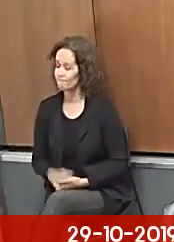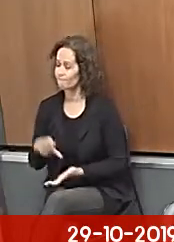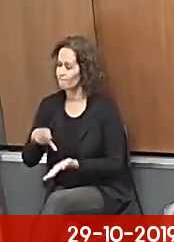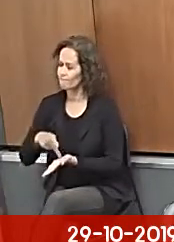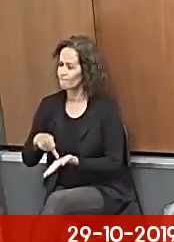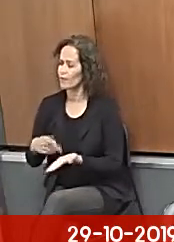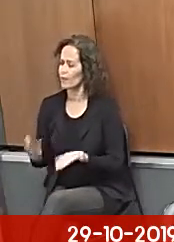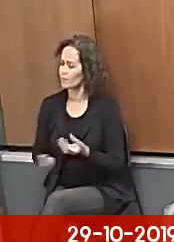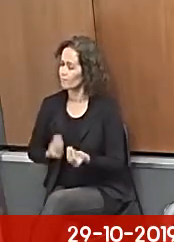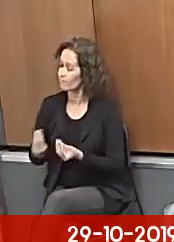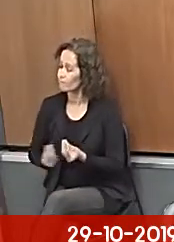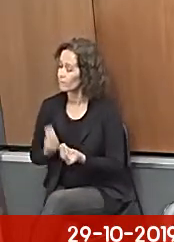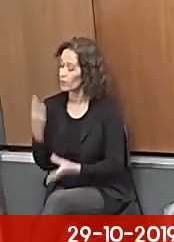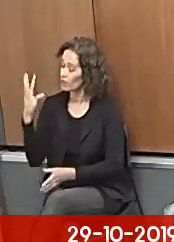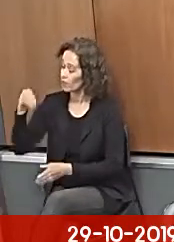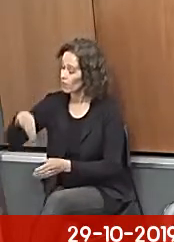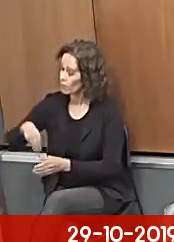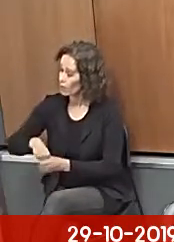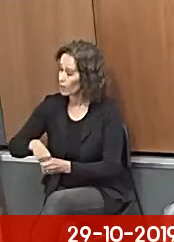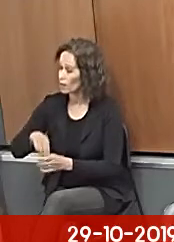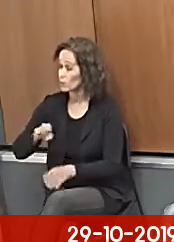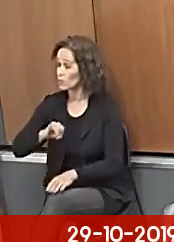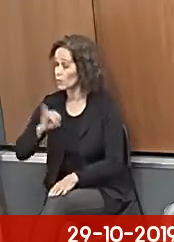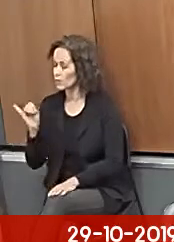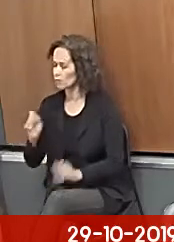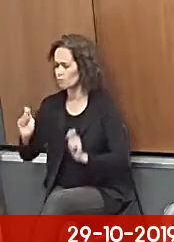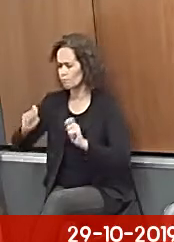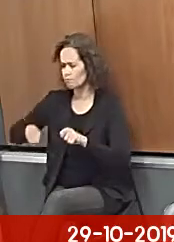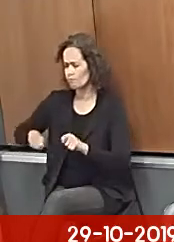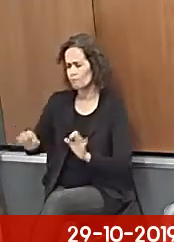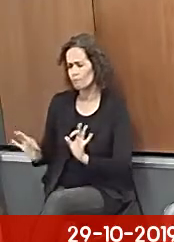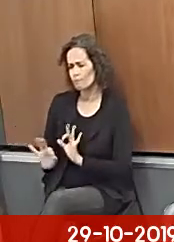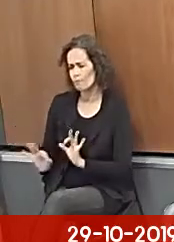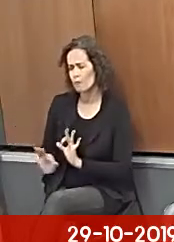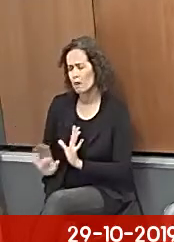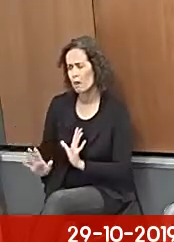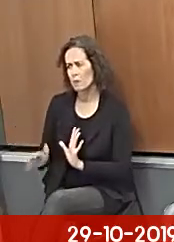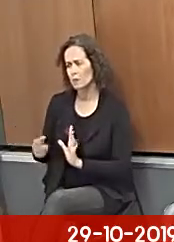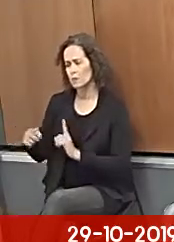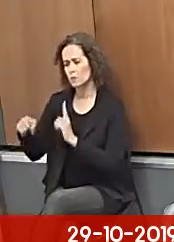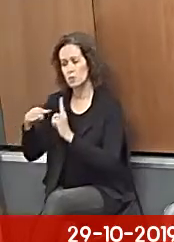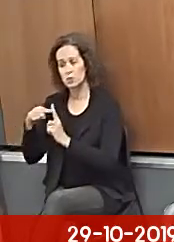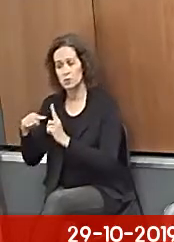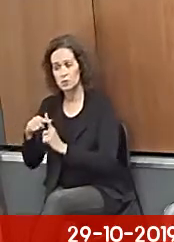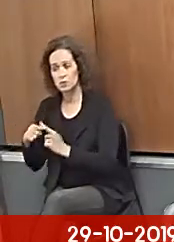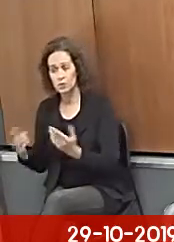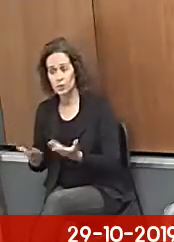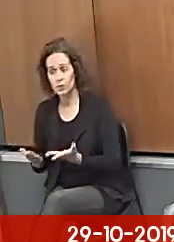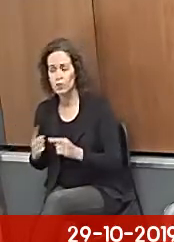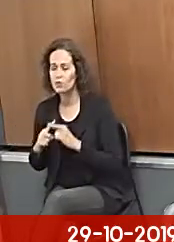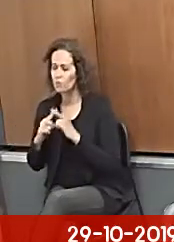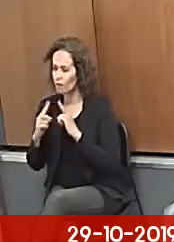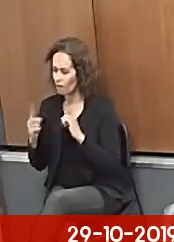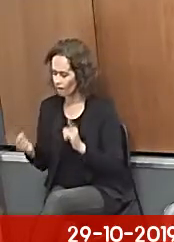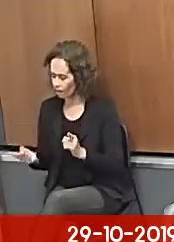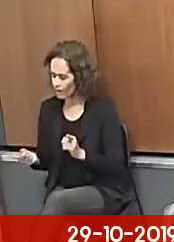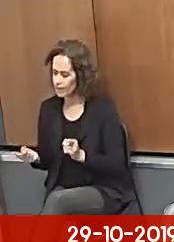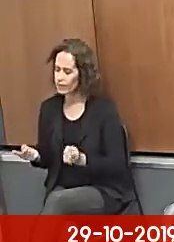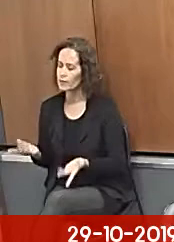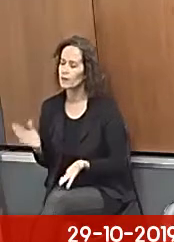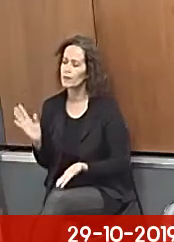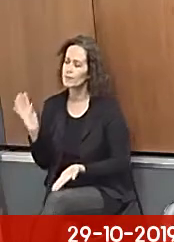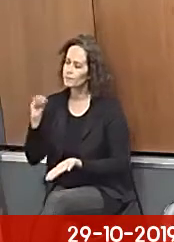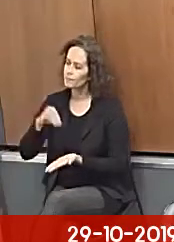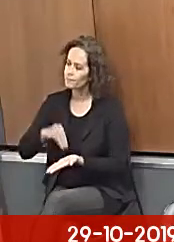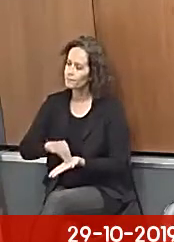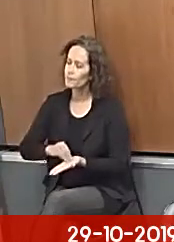que você consiga, lá dentro, se não for possível, construir alguma coisa positiva no momento, traga para dentro do Independência,